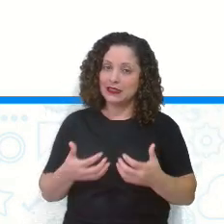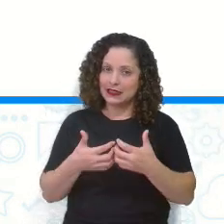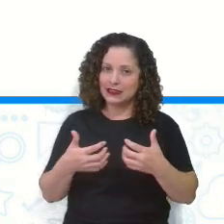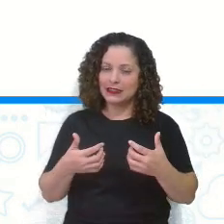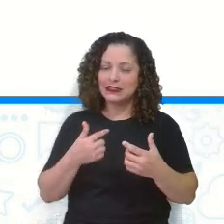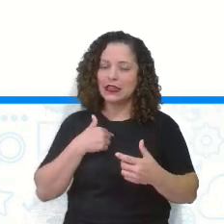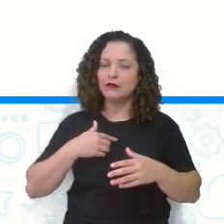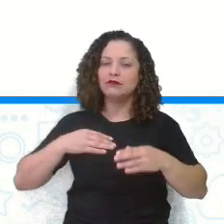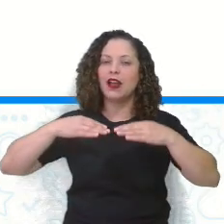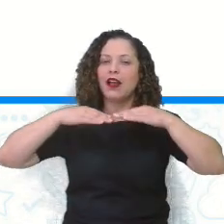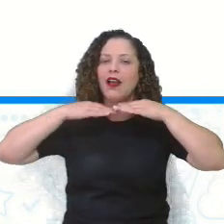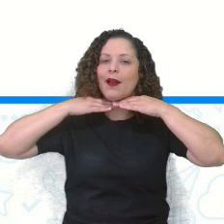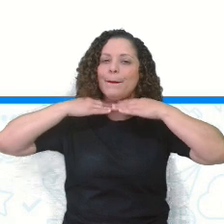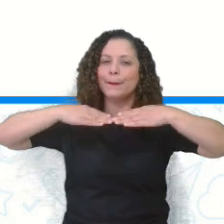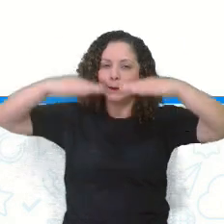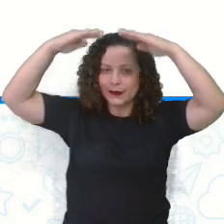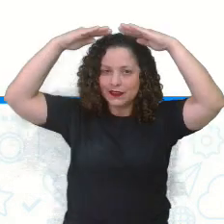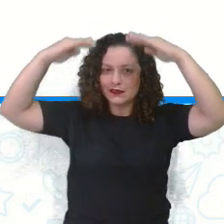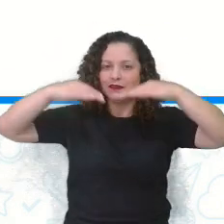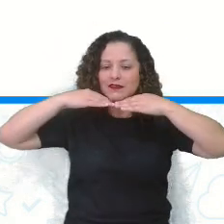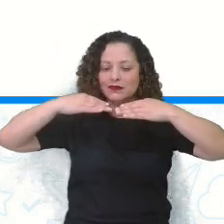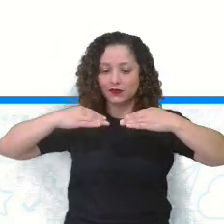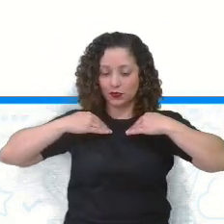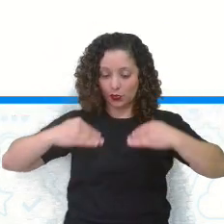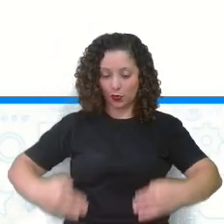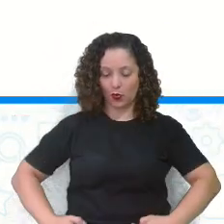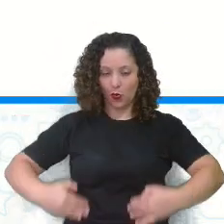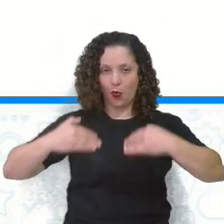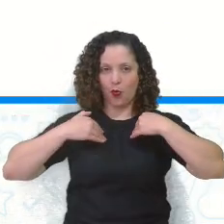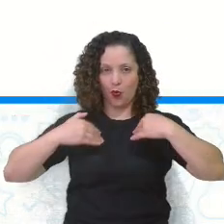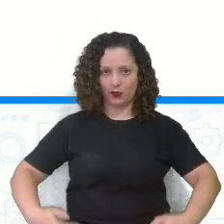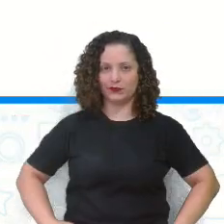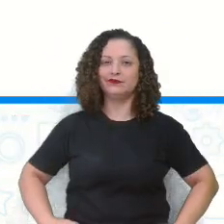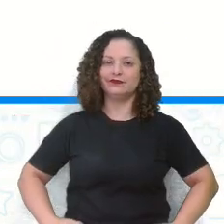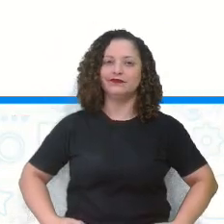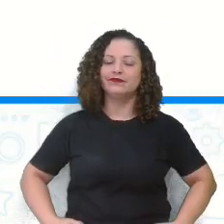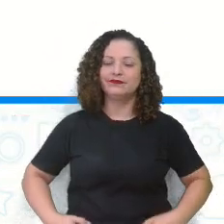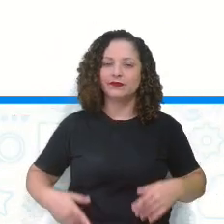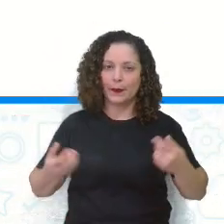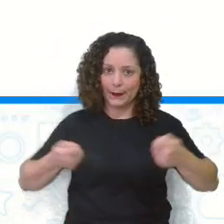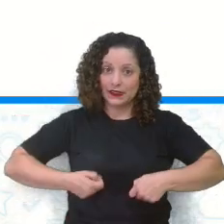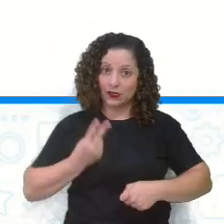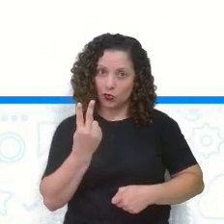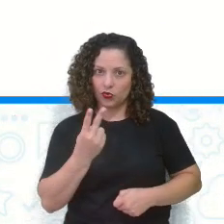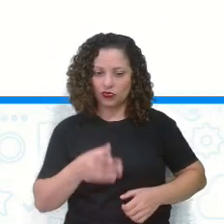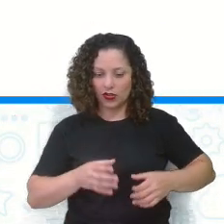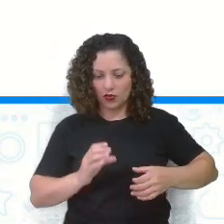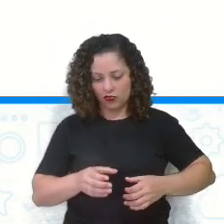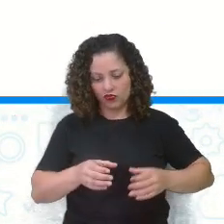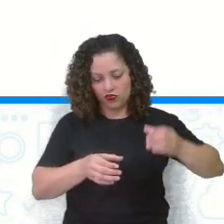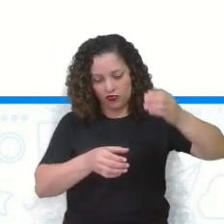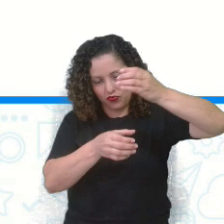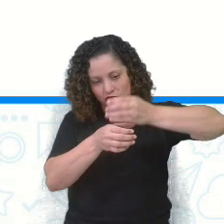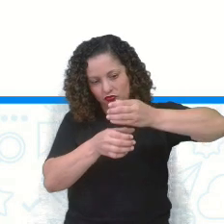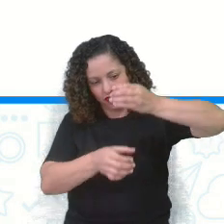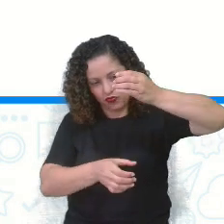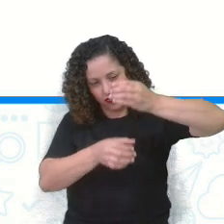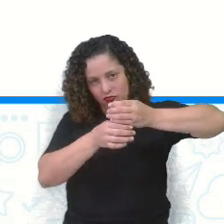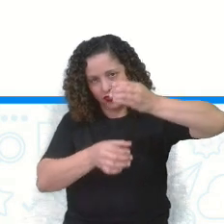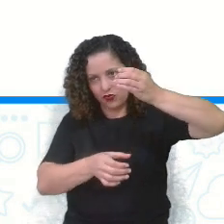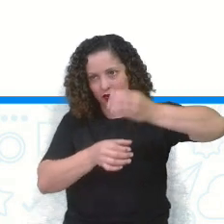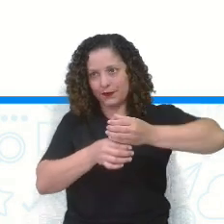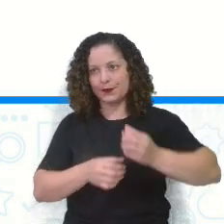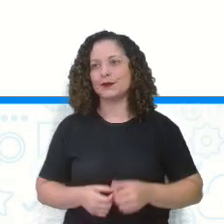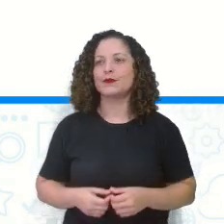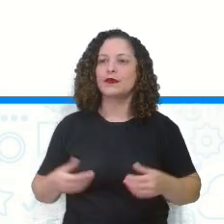está aqui o meu, tá? Então, eu preciso juntar dois rolinhos de papel higiênico. E os bracinhos,